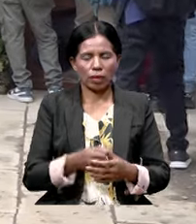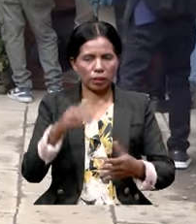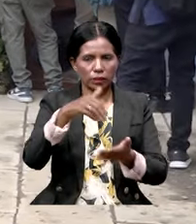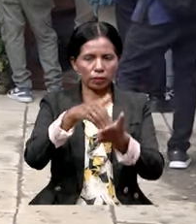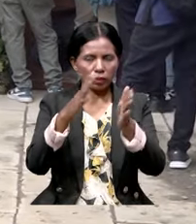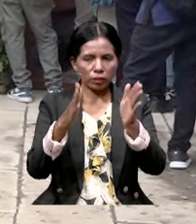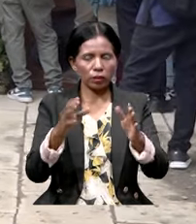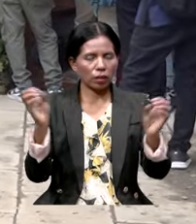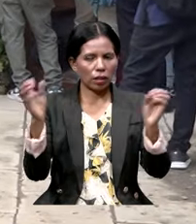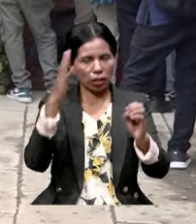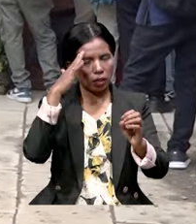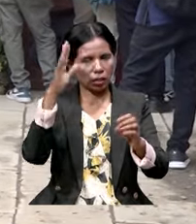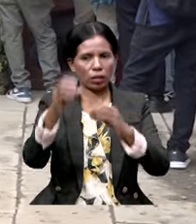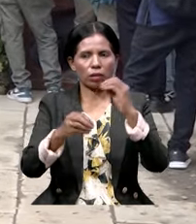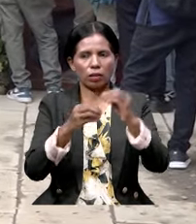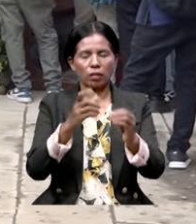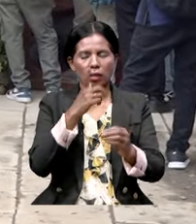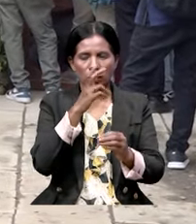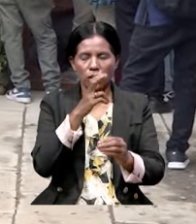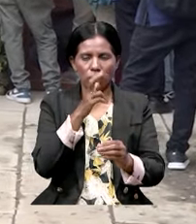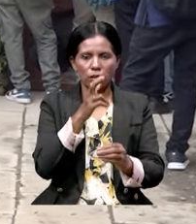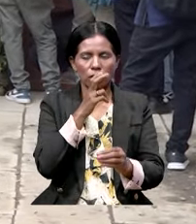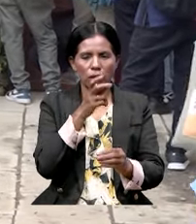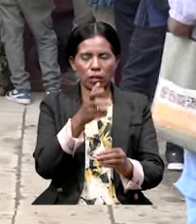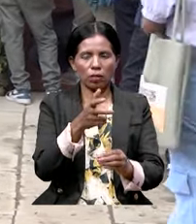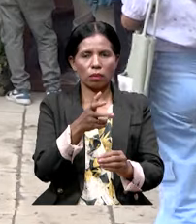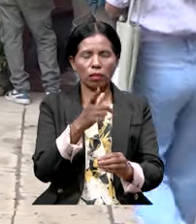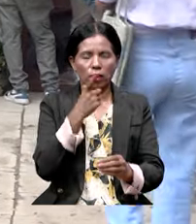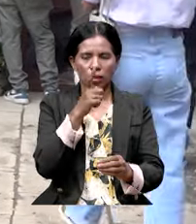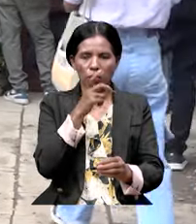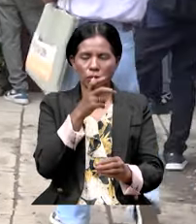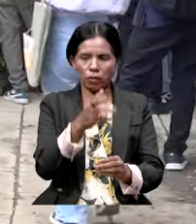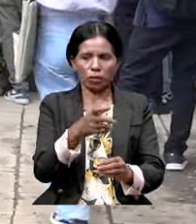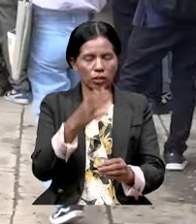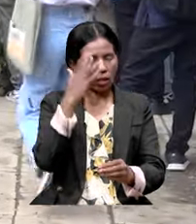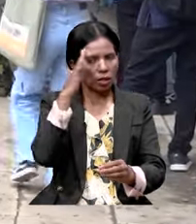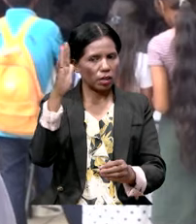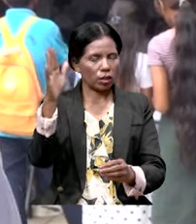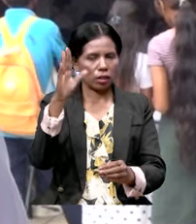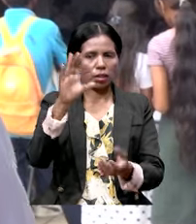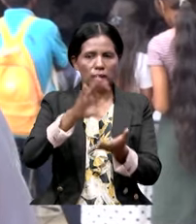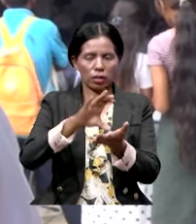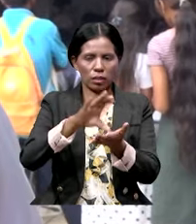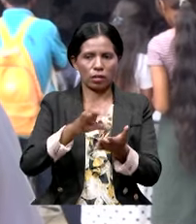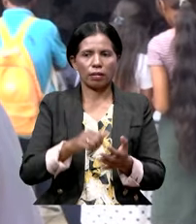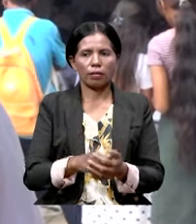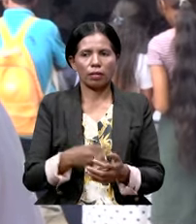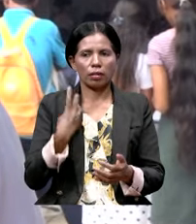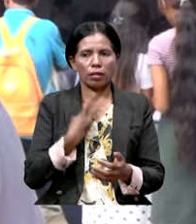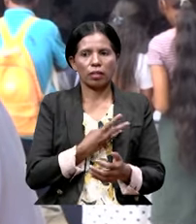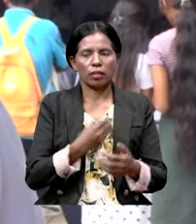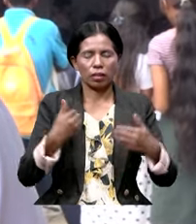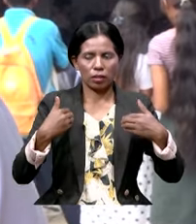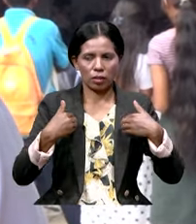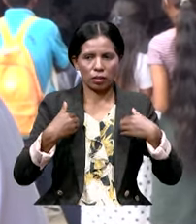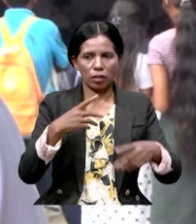della domina tem portugues nia la bela domina sense ite sempre ia rihun maneira